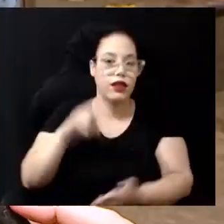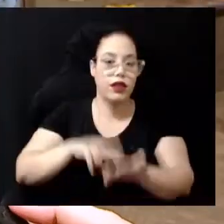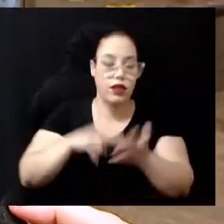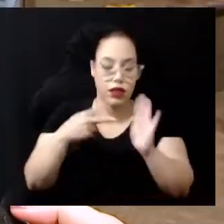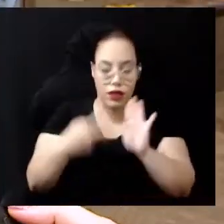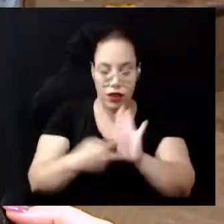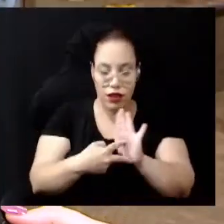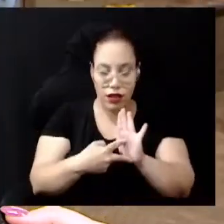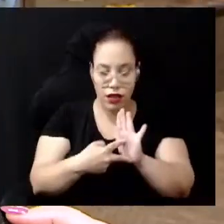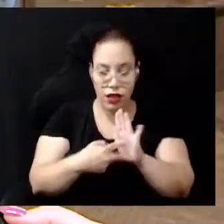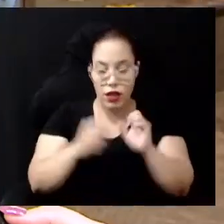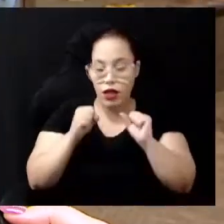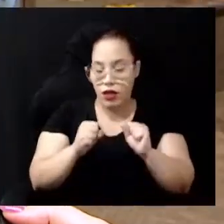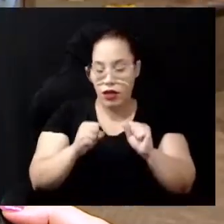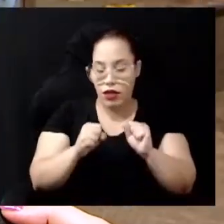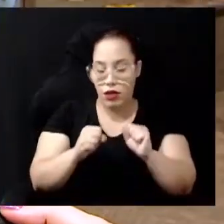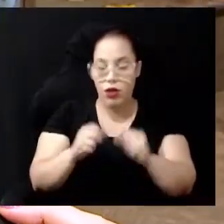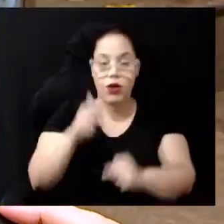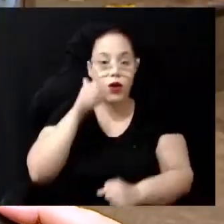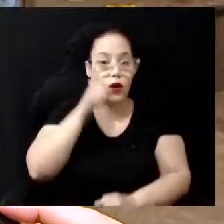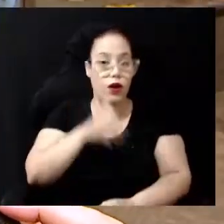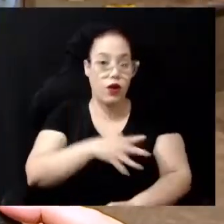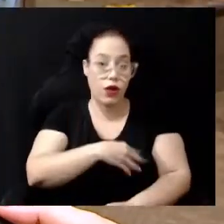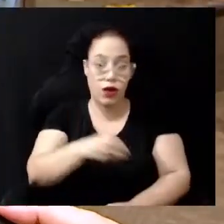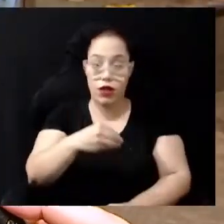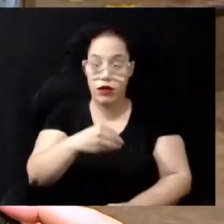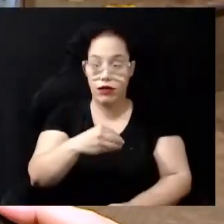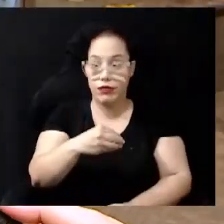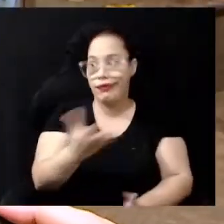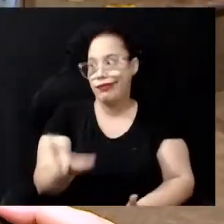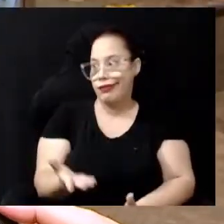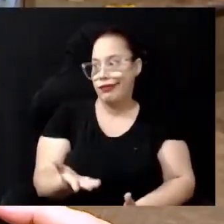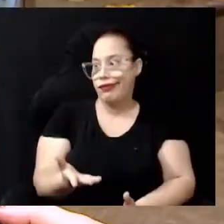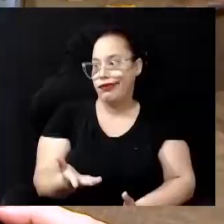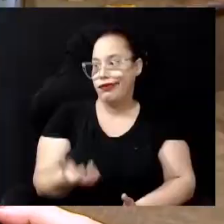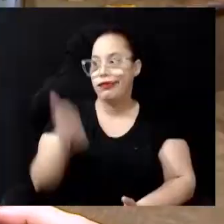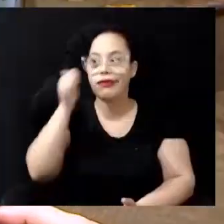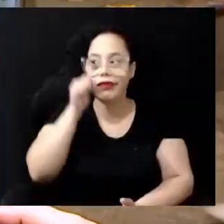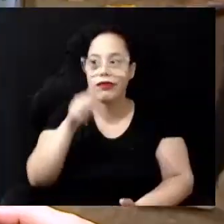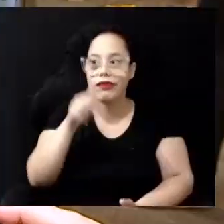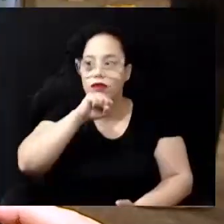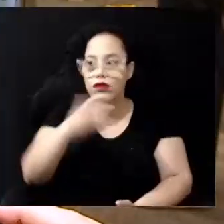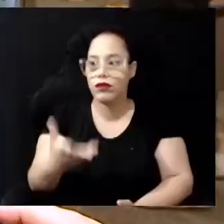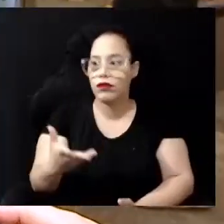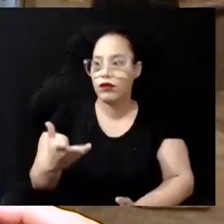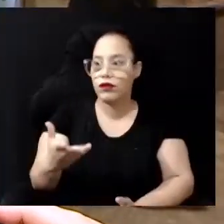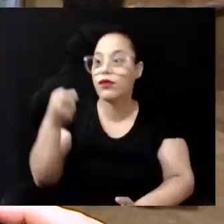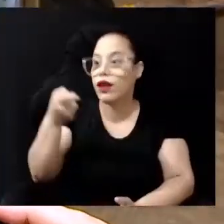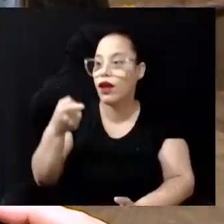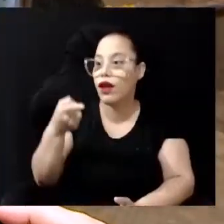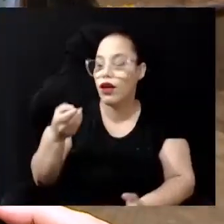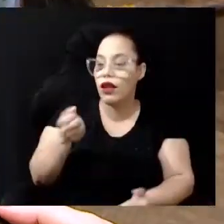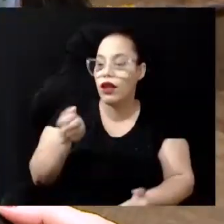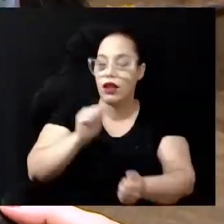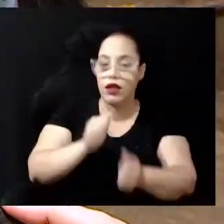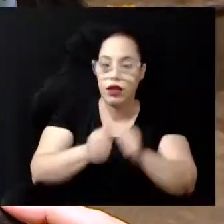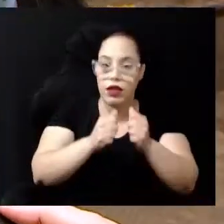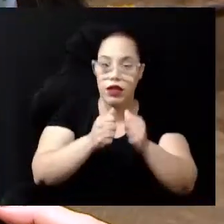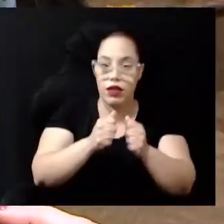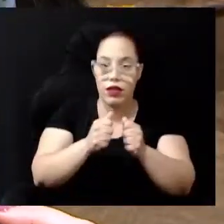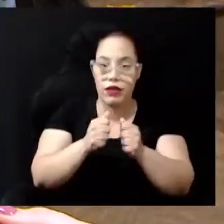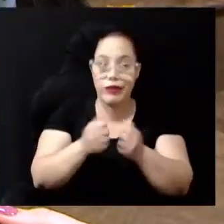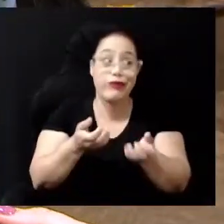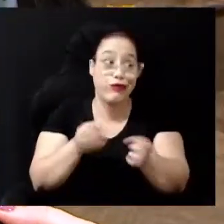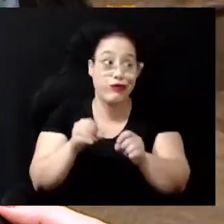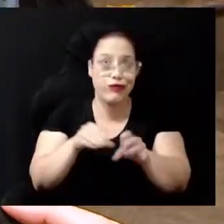processo político isso significa elas poderem participar com seus filhos né Porque as mães se eu acho que essa é uma coisa que também